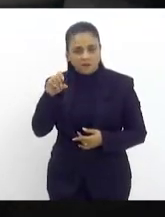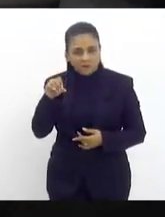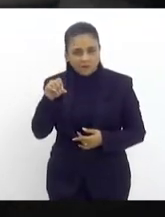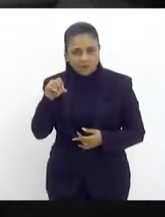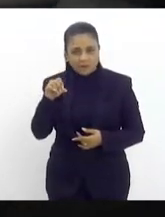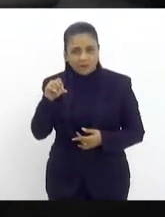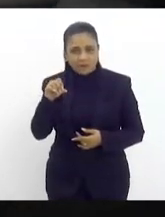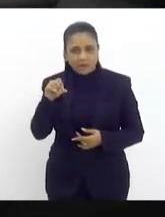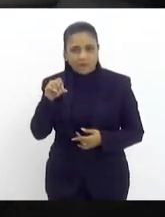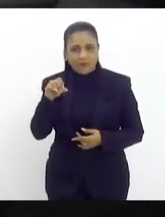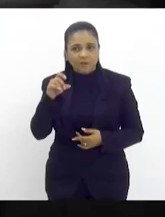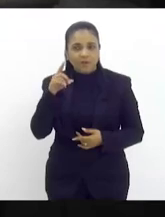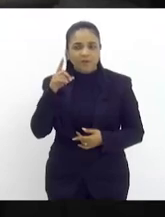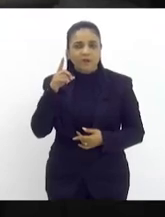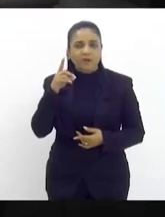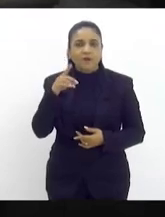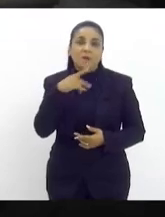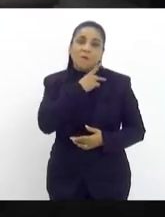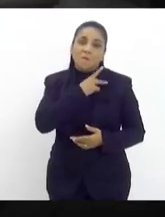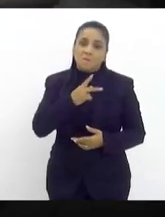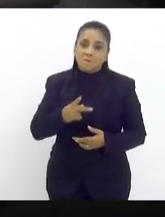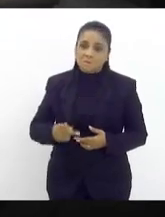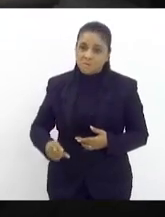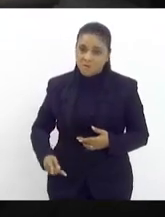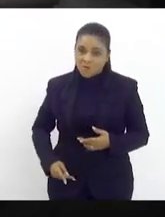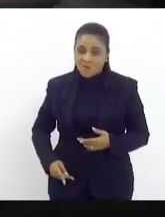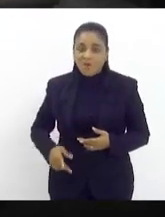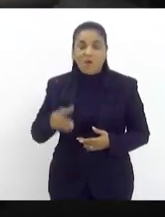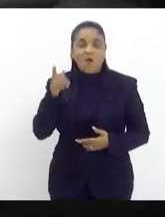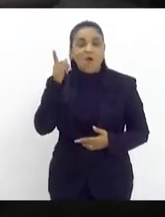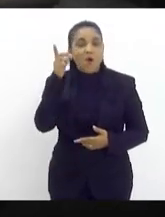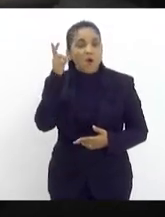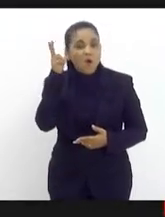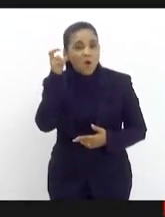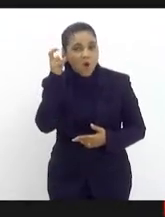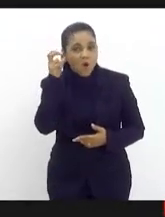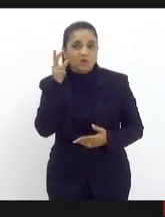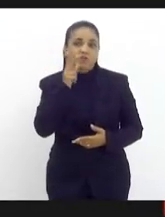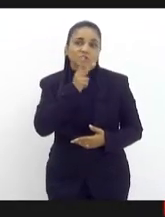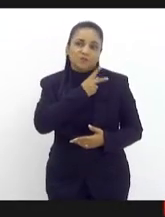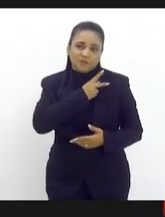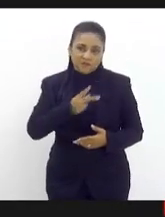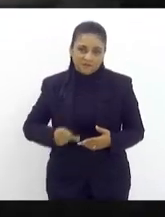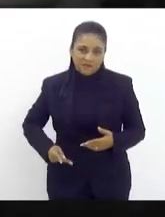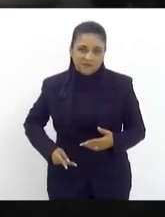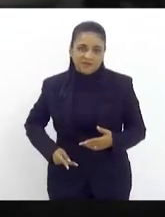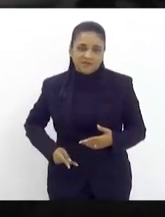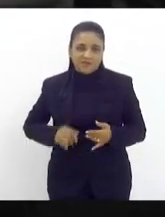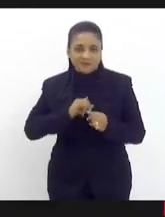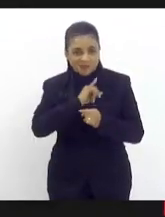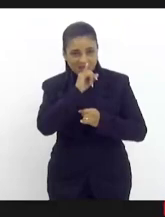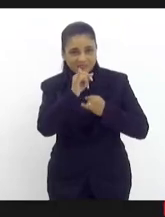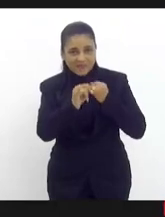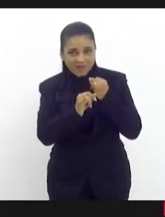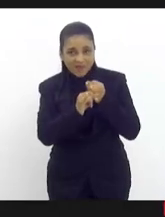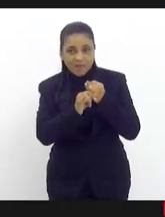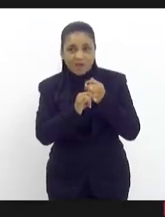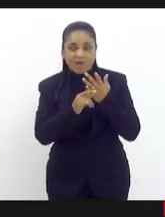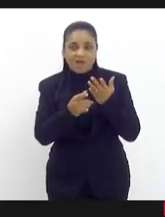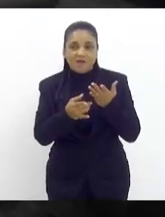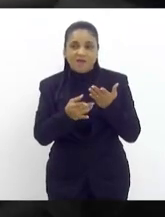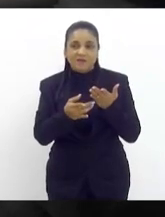Deputado Daniel Librelon. Presidente, a gente está conseguindo ouvir o senhor pela internet aqui. Senão não vai conseguir ouvir a